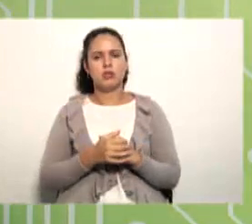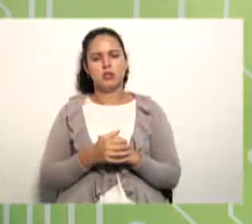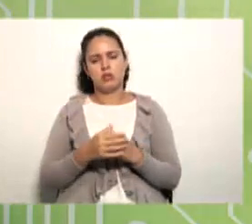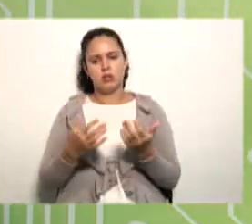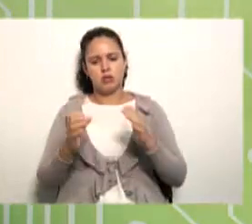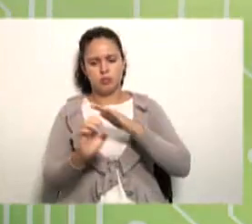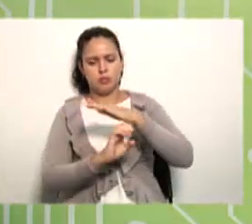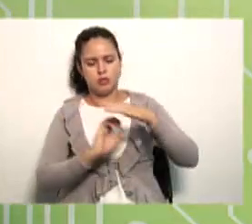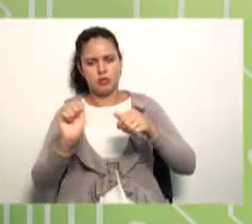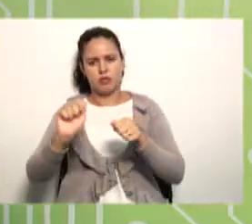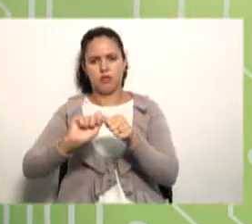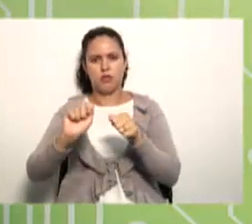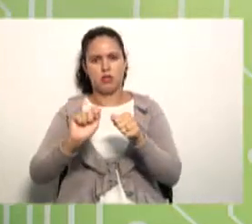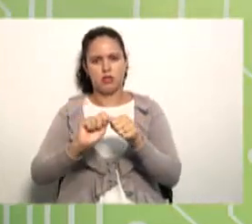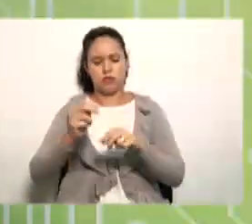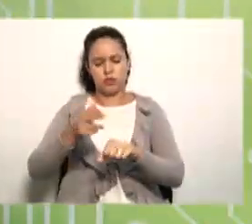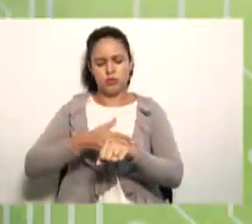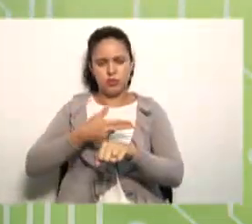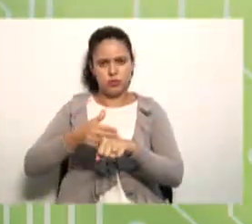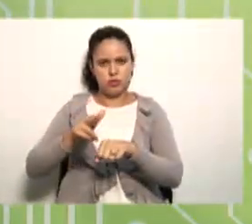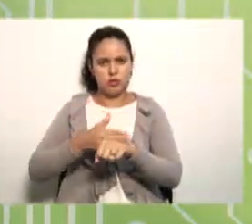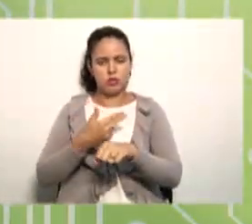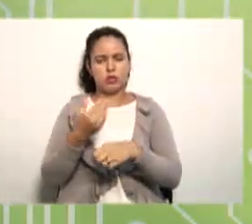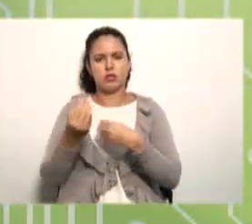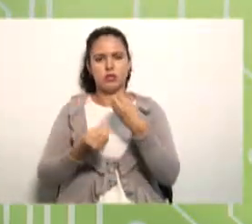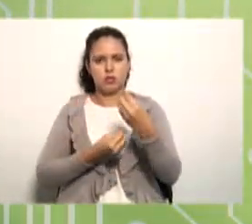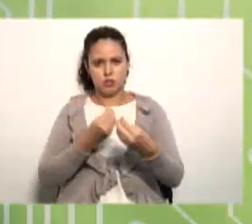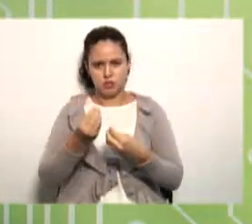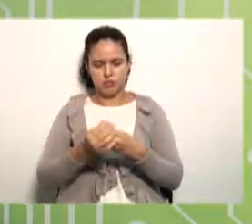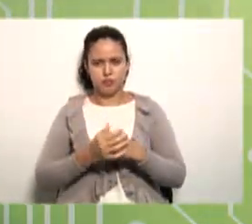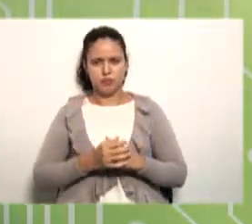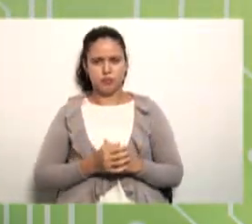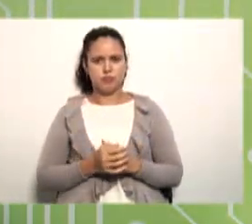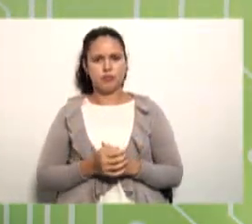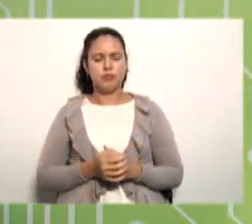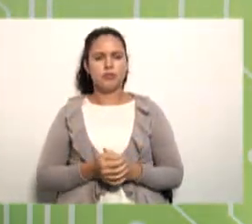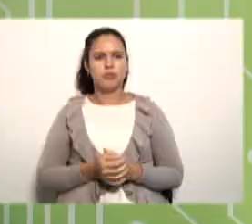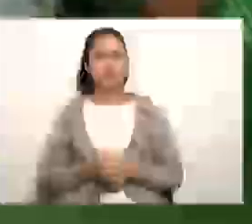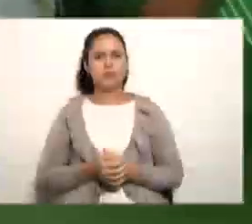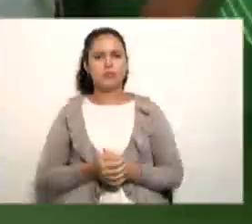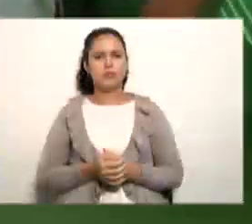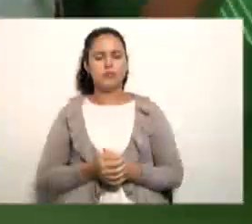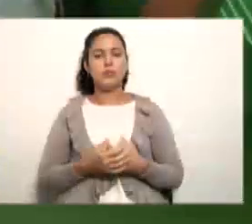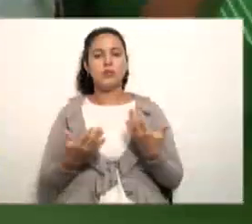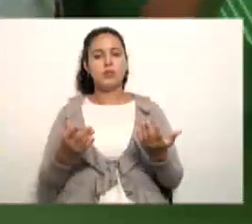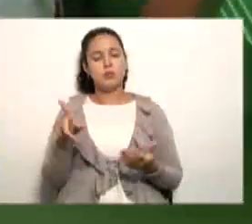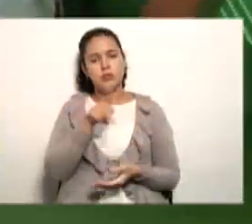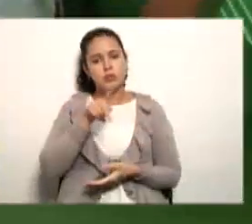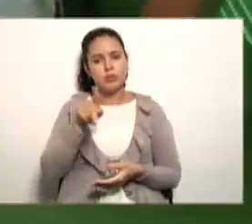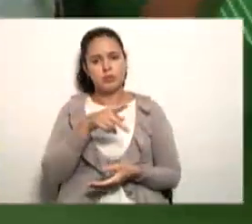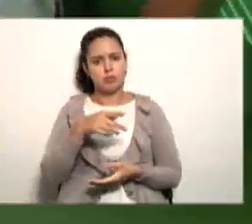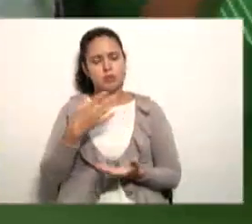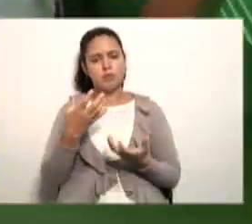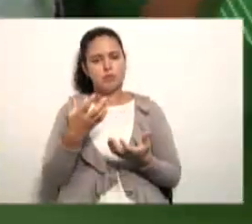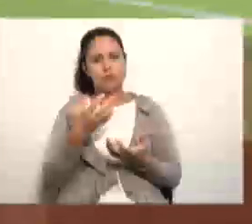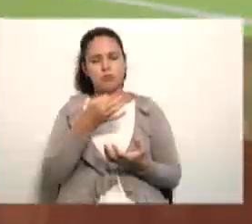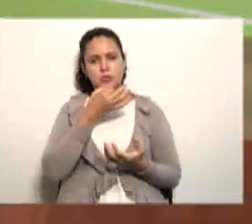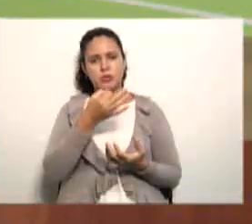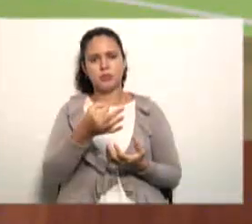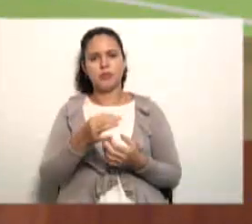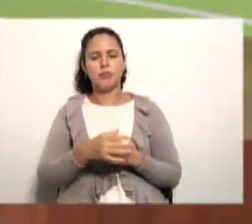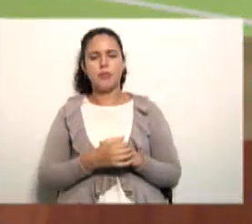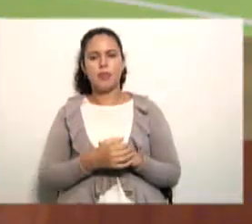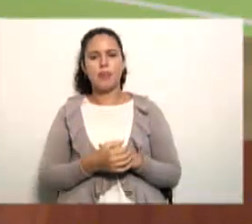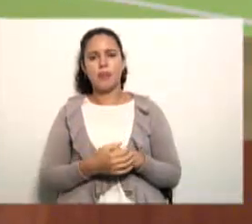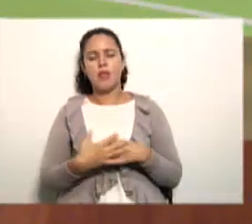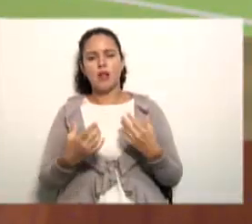chocolates, né, que elas concentram muito mais poder do que os seus consumidores. Quer comentar, professor? Professora, temos aqui a participação